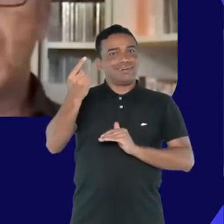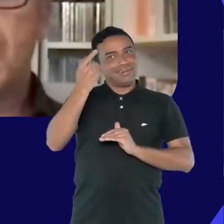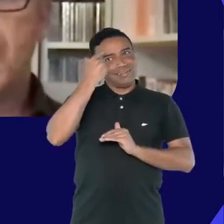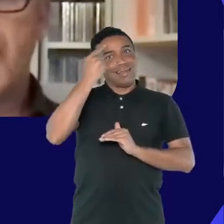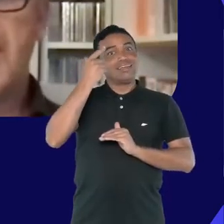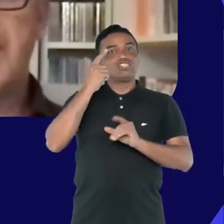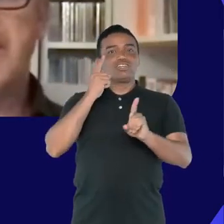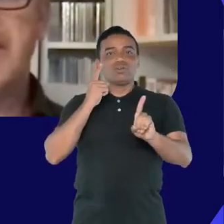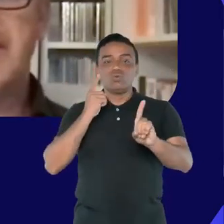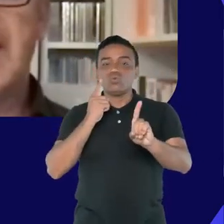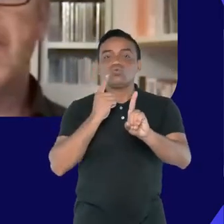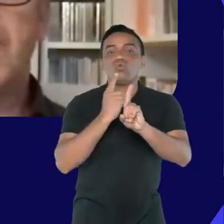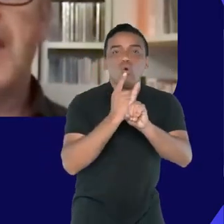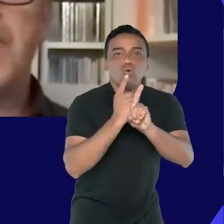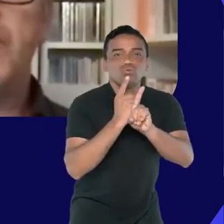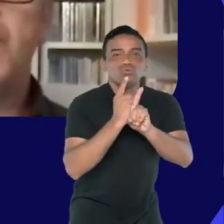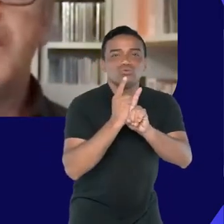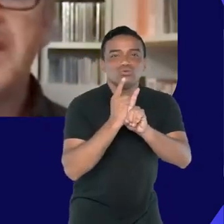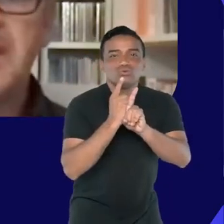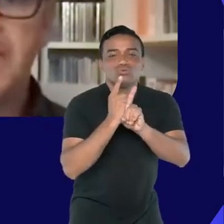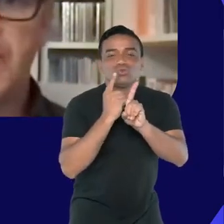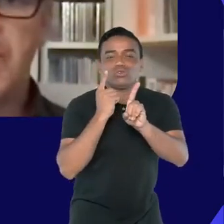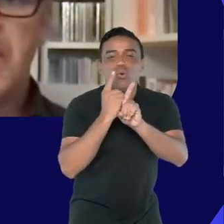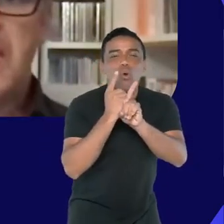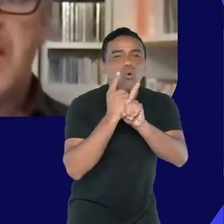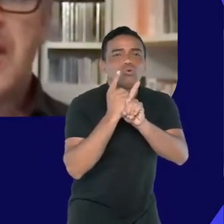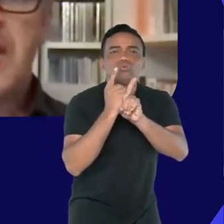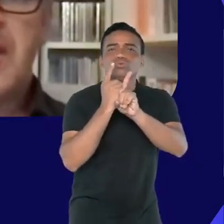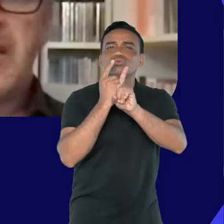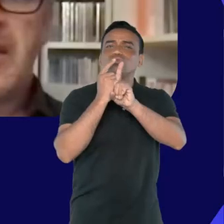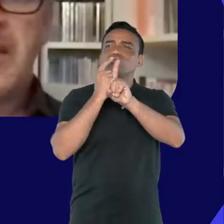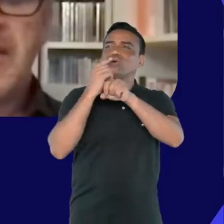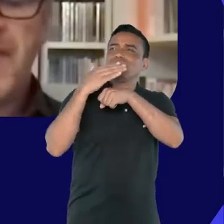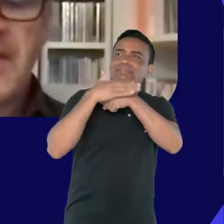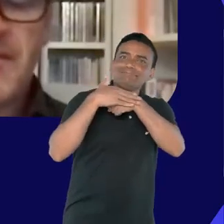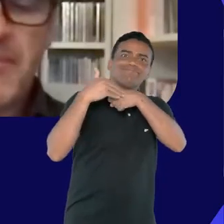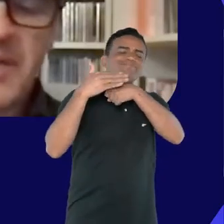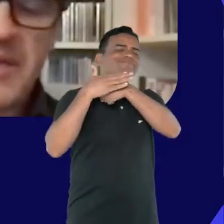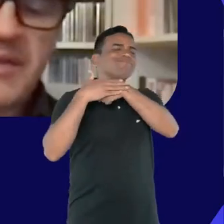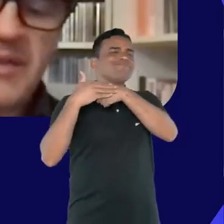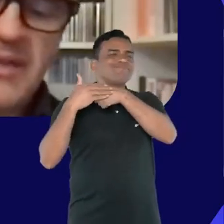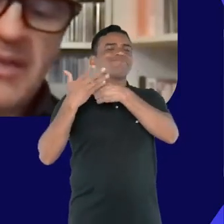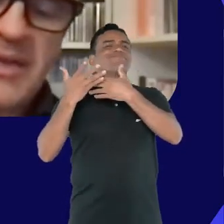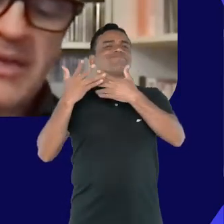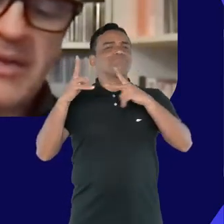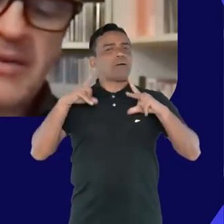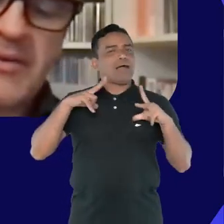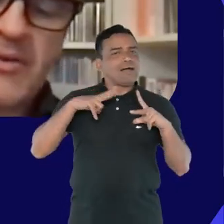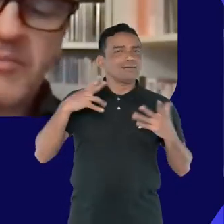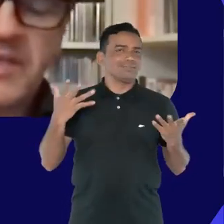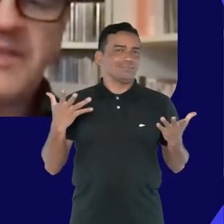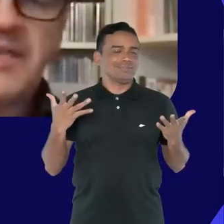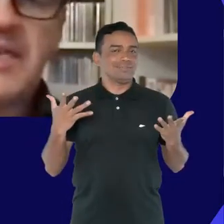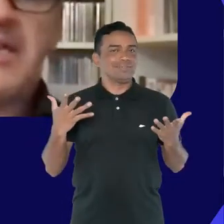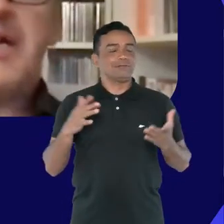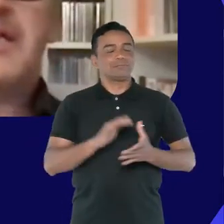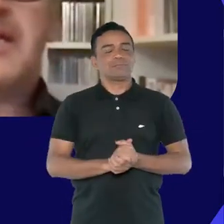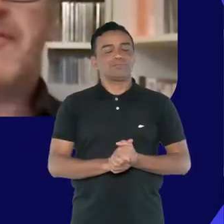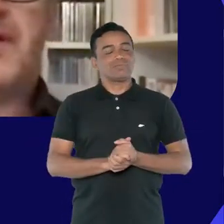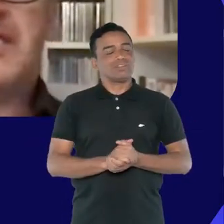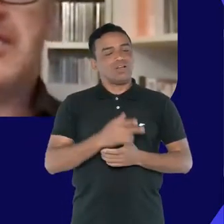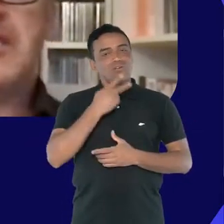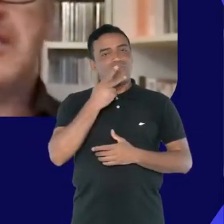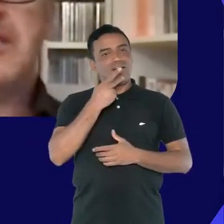de encontro, não é? De algo que é muito íntimo. E, efetivamente, como